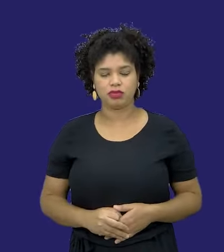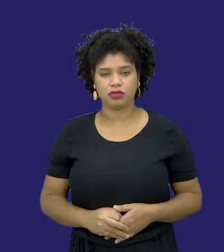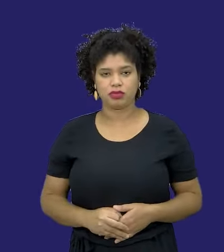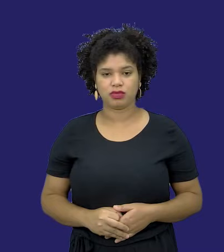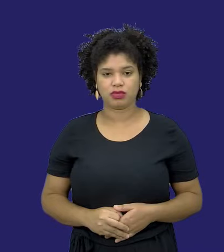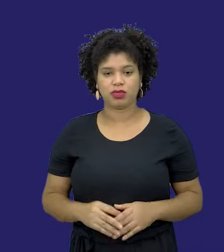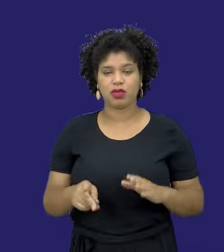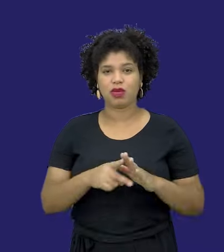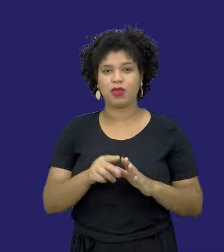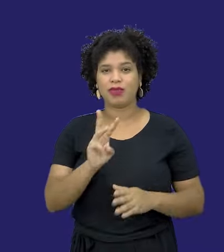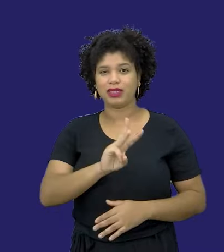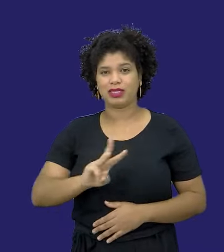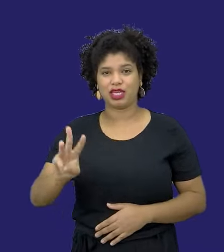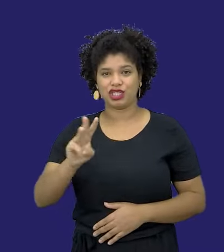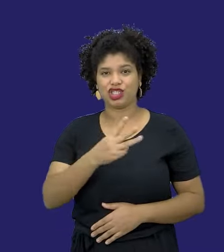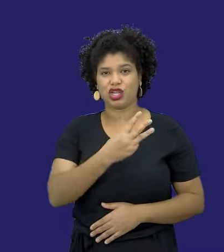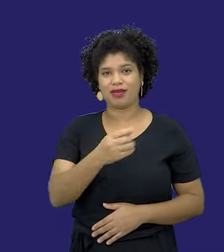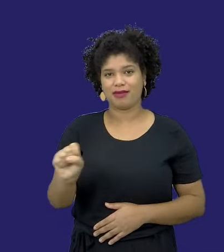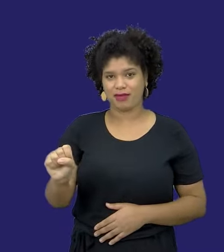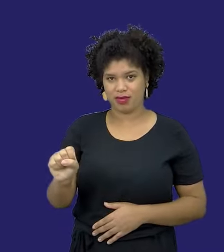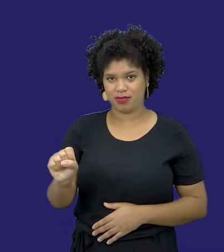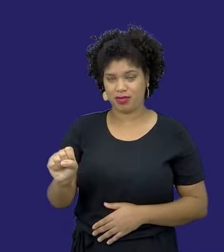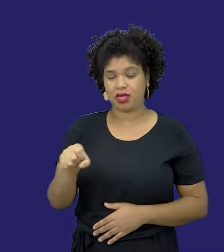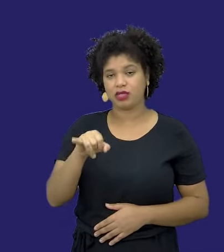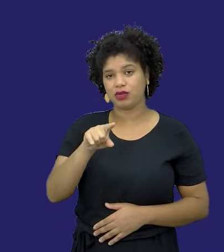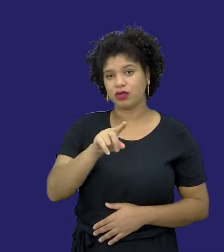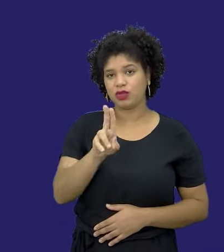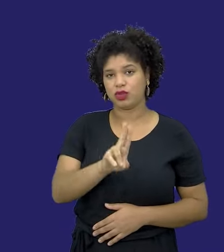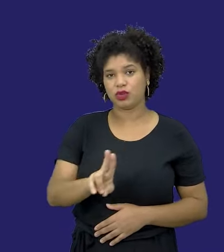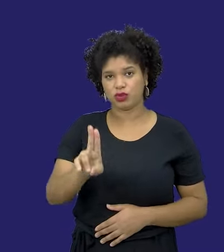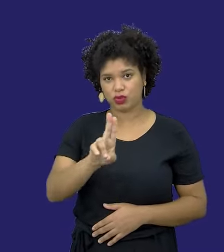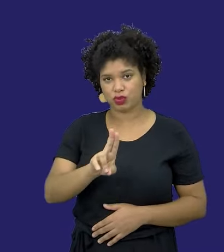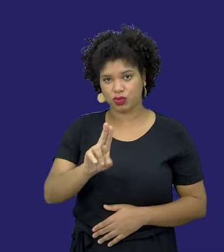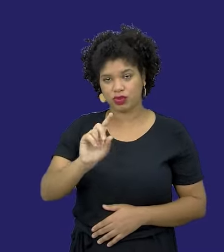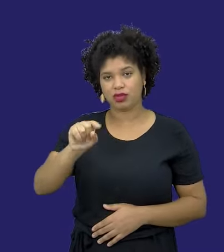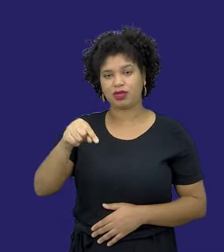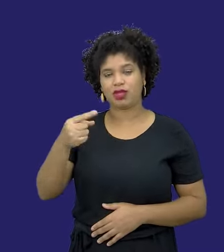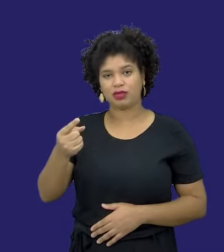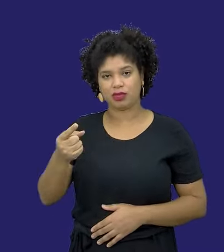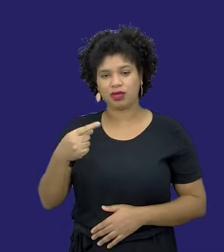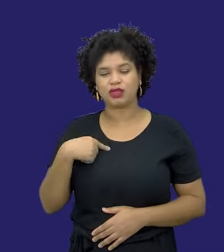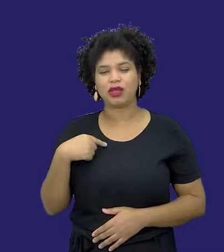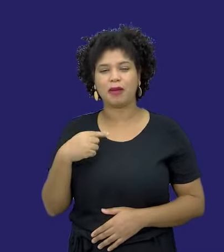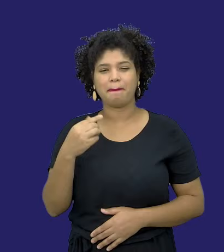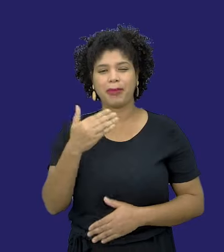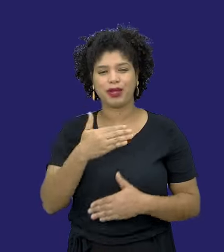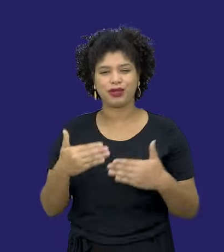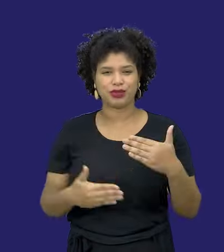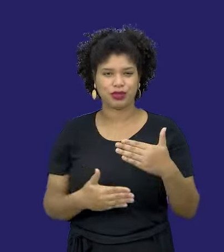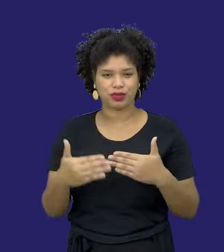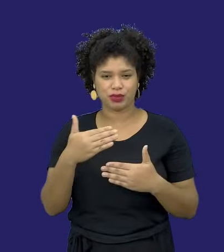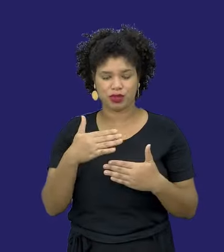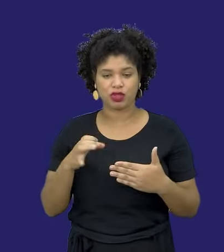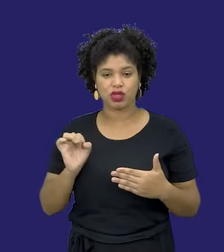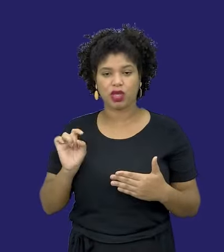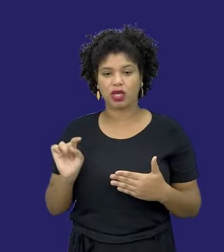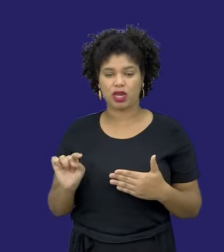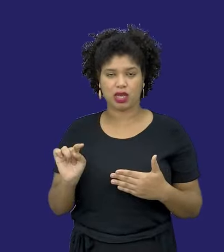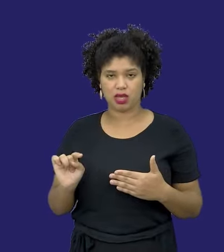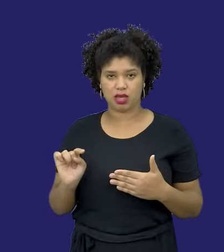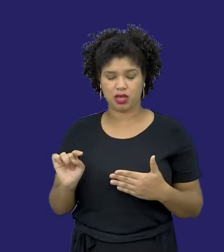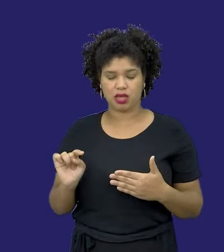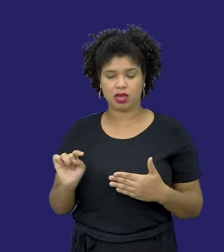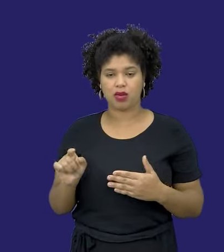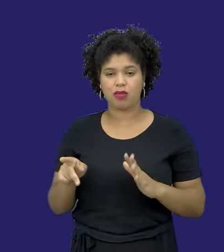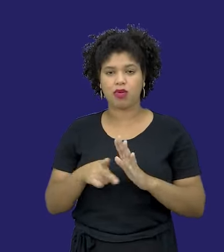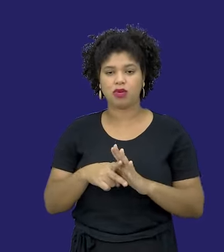no site da EFAP. E se vocês utilizarem depois esse PPT aqui, basta clicar aqui no botãozinho